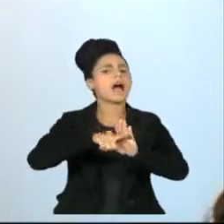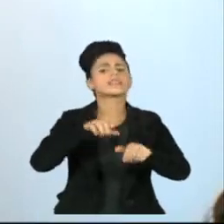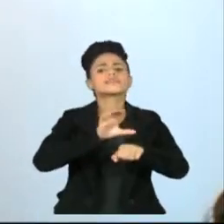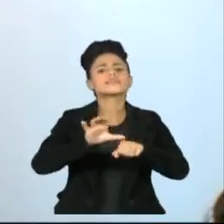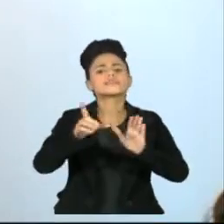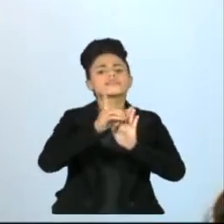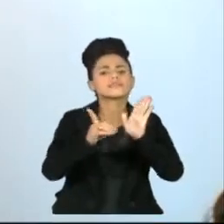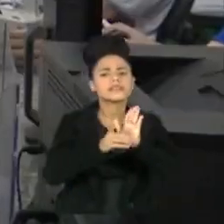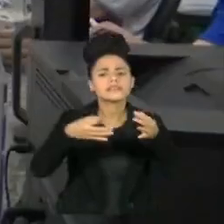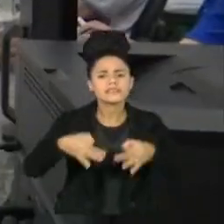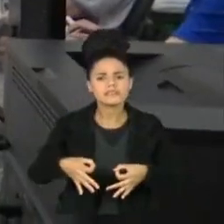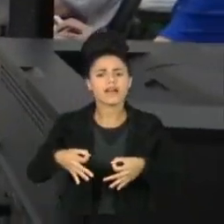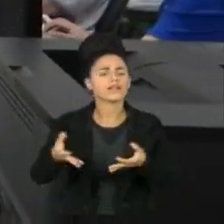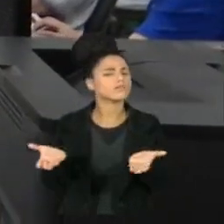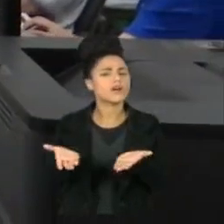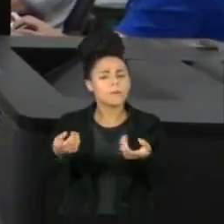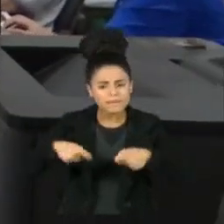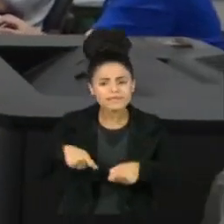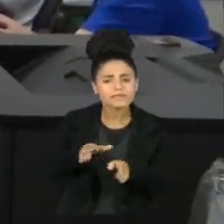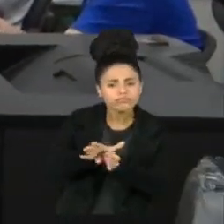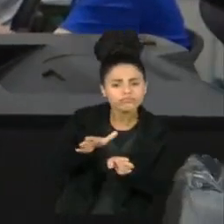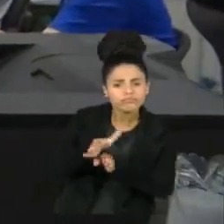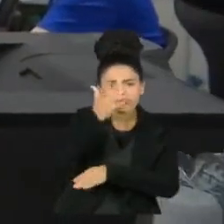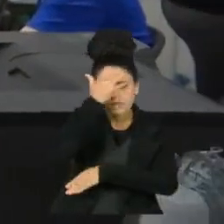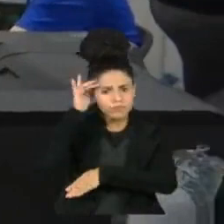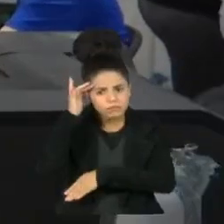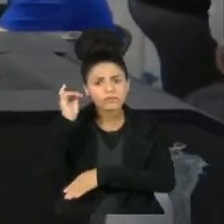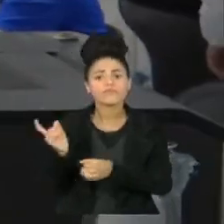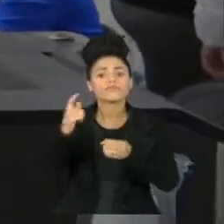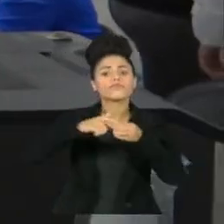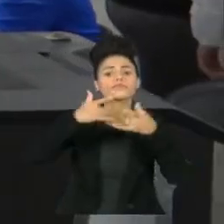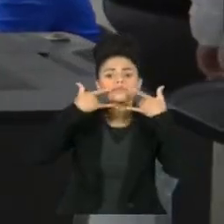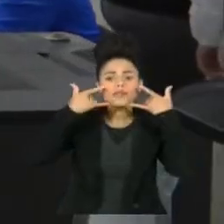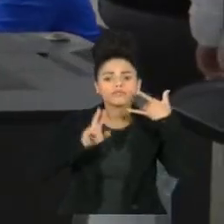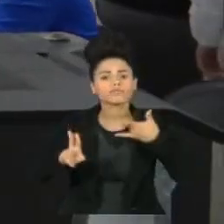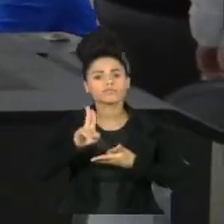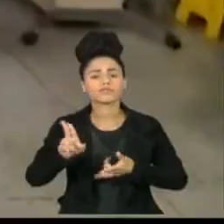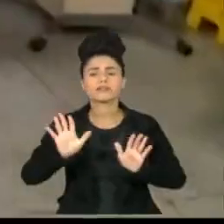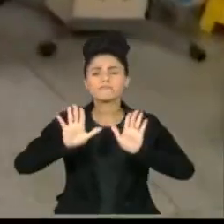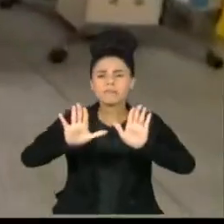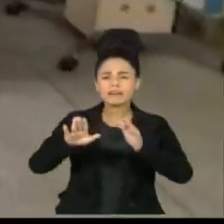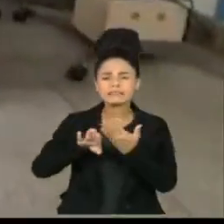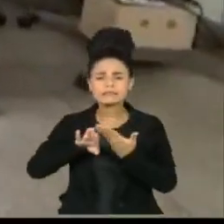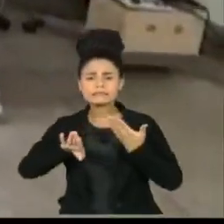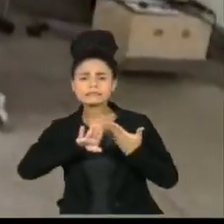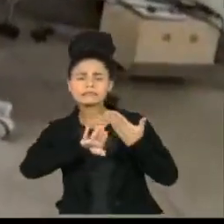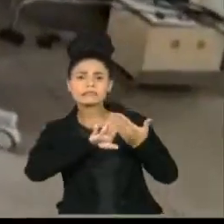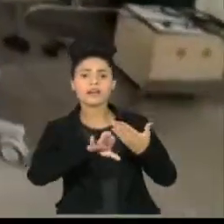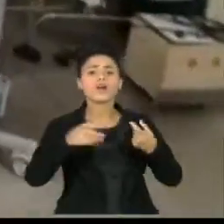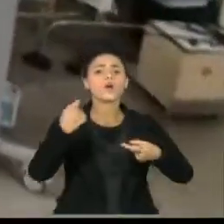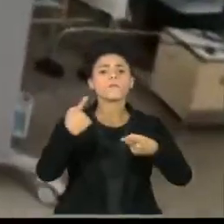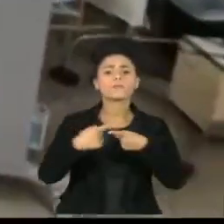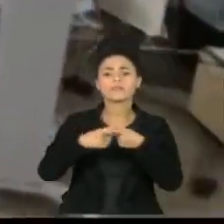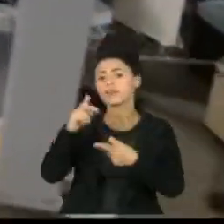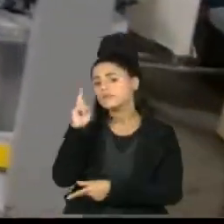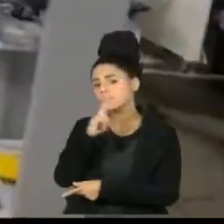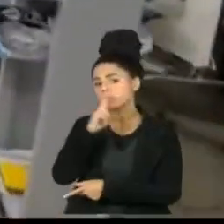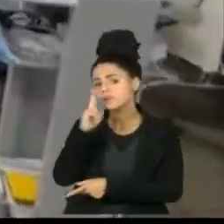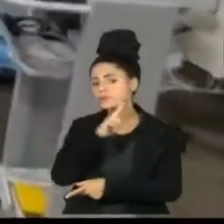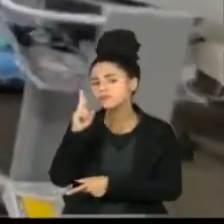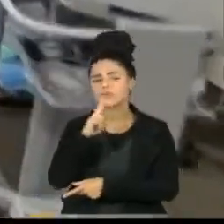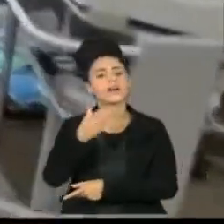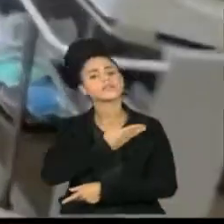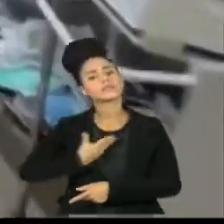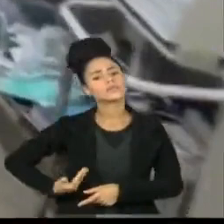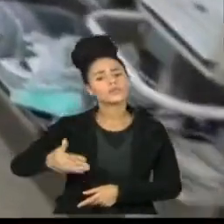deva funcionar daqui para frente. A diferença para o início da pandemia é que a medida é isolada. Com o fim da emergência em saúde pública do